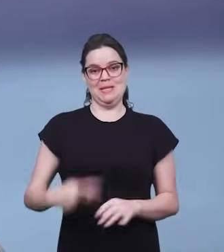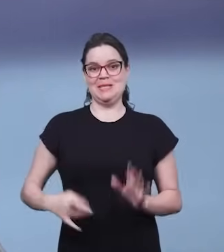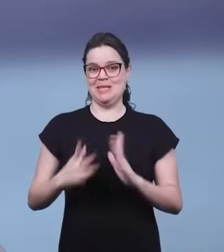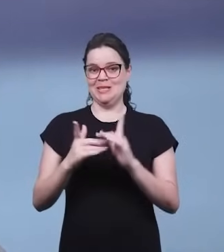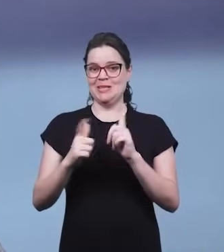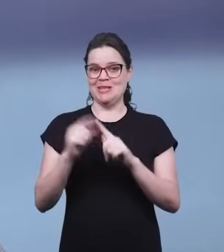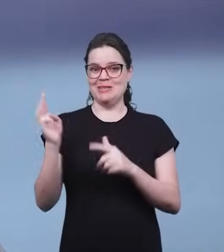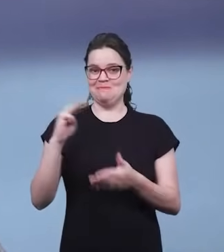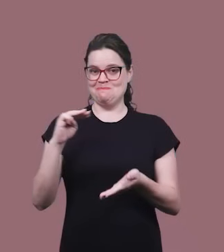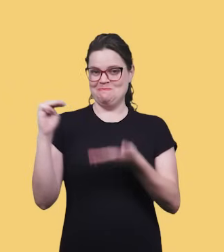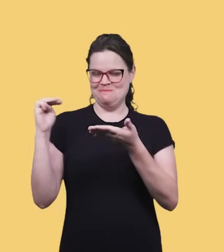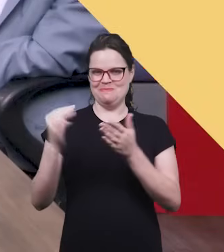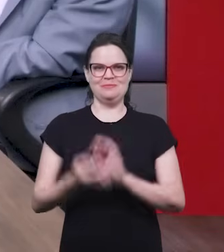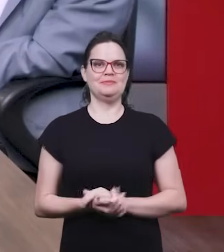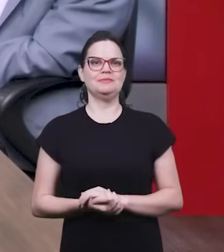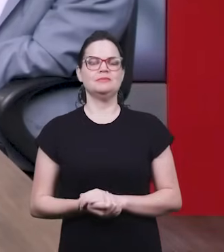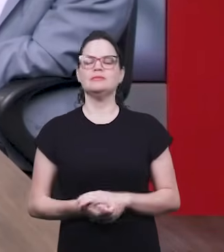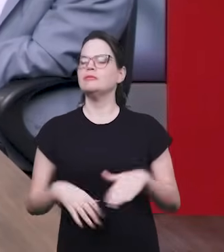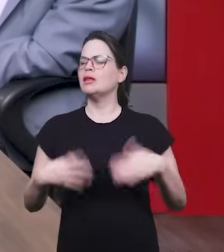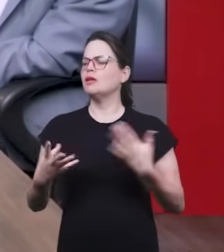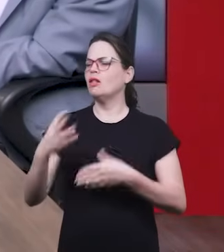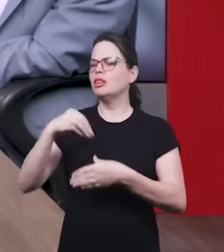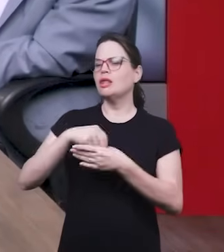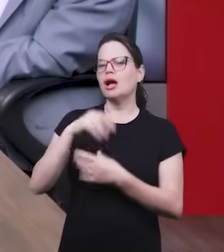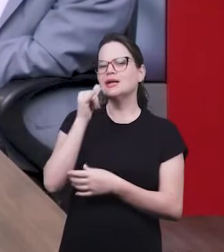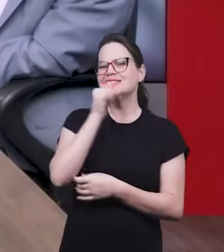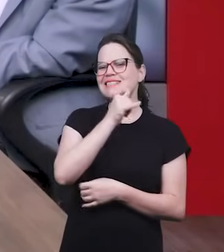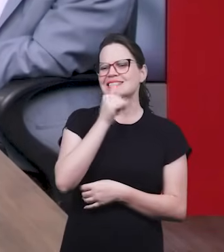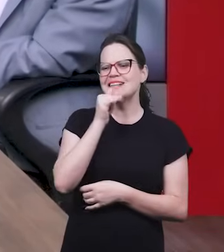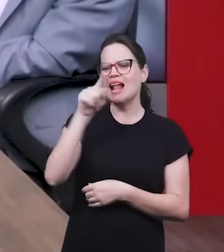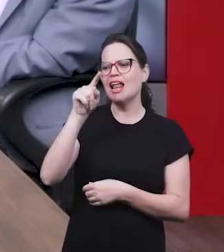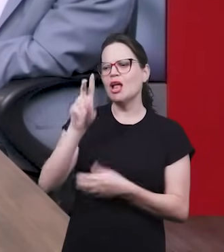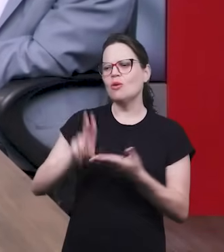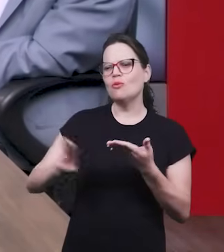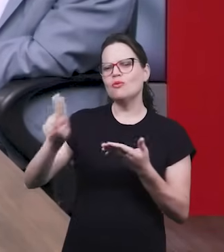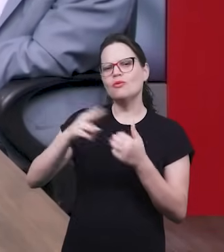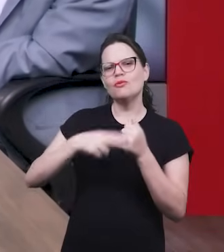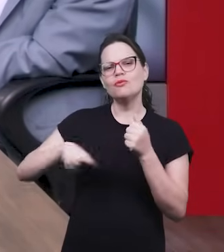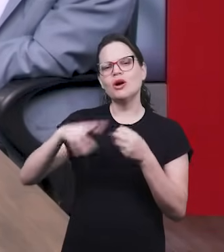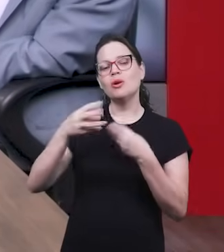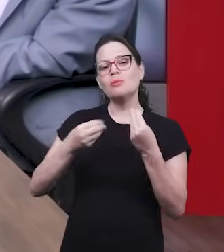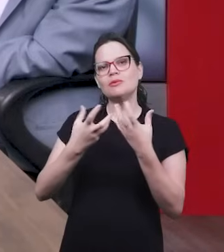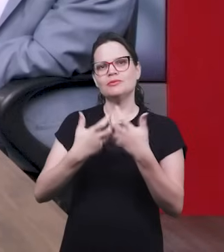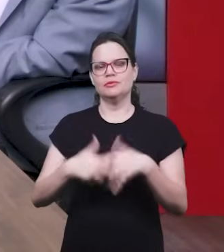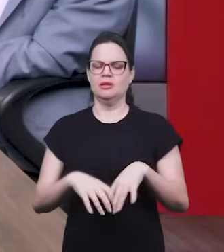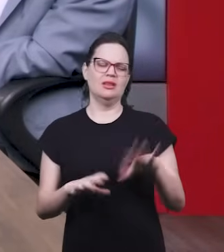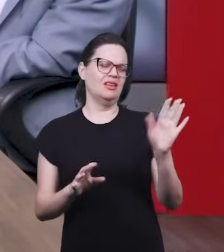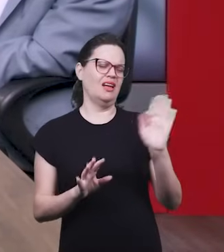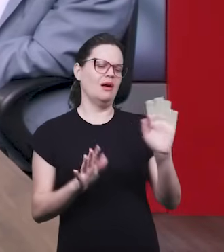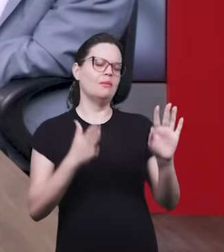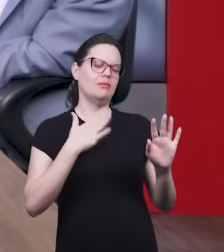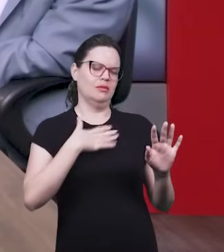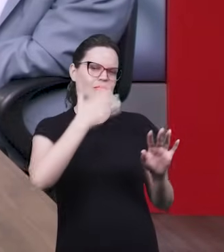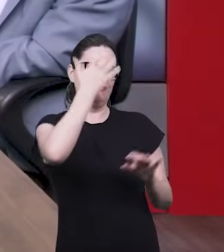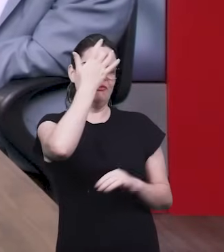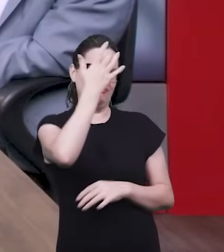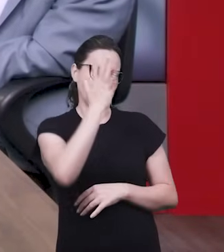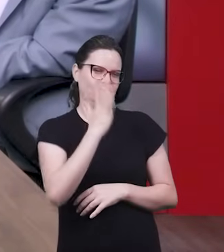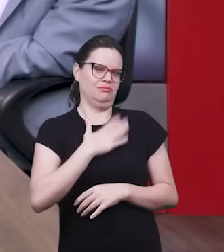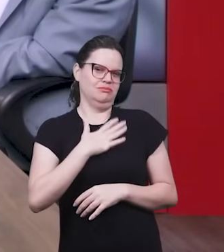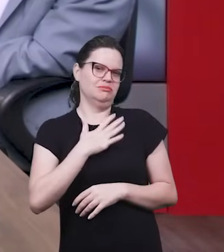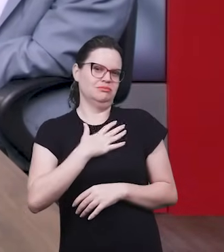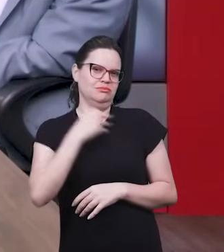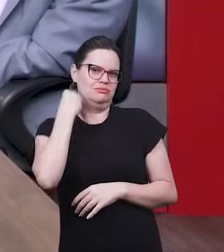presidente da Igreja Cristã Maranata. E na odontologia, pastor, lá na universidade? Não, a odontologia é o seguinte, para mim foi fácil,